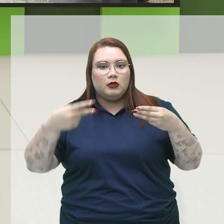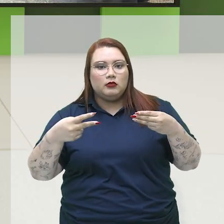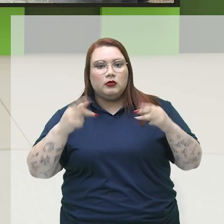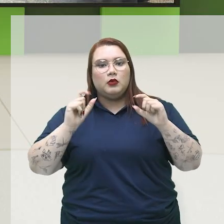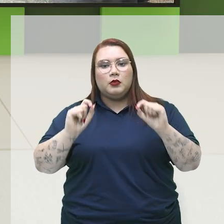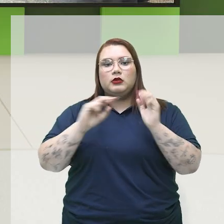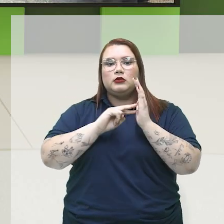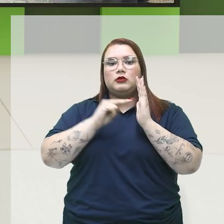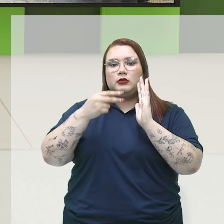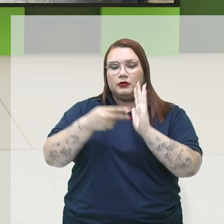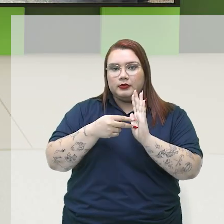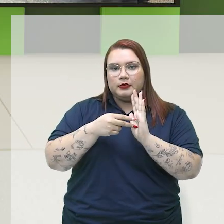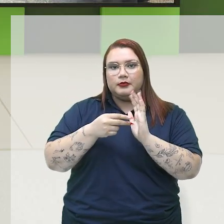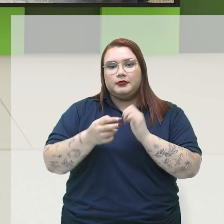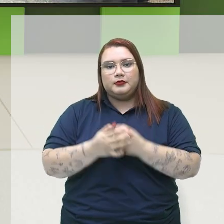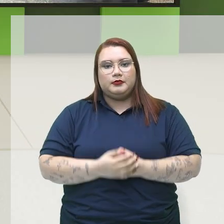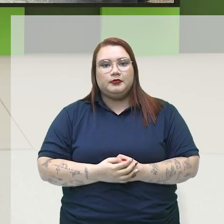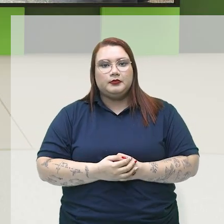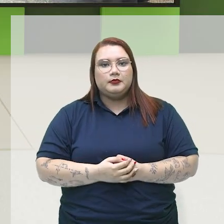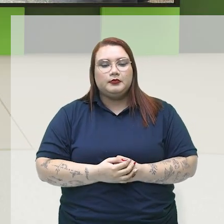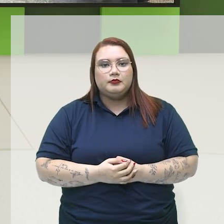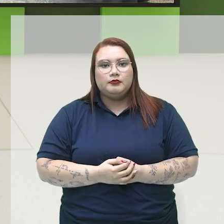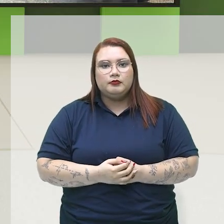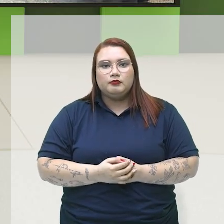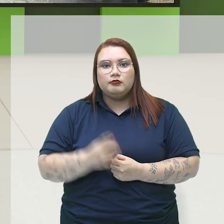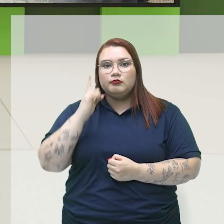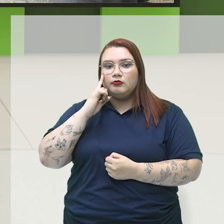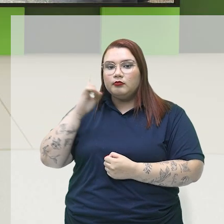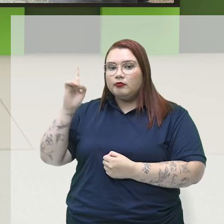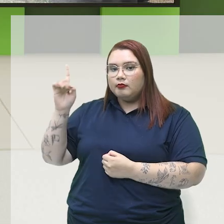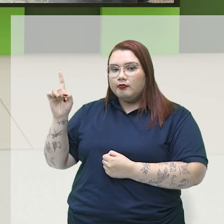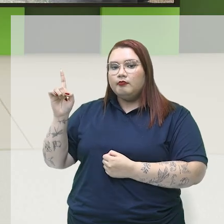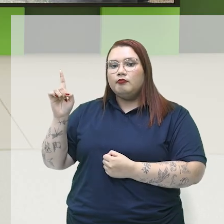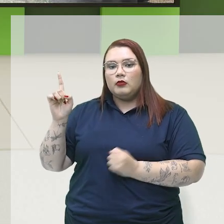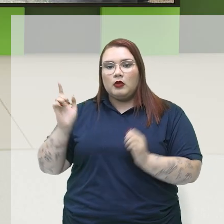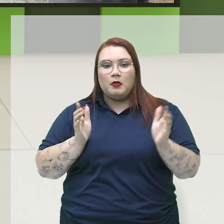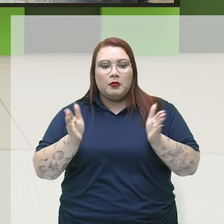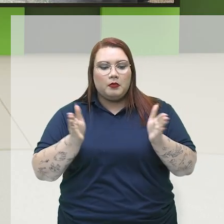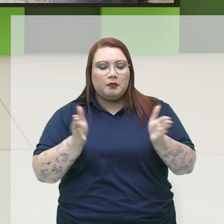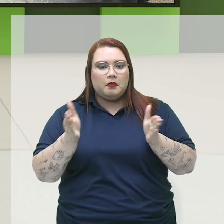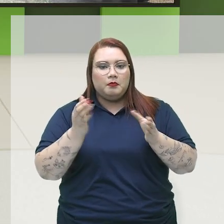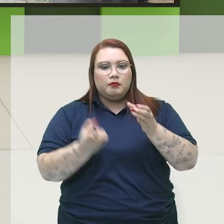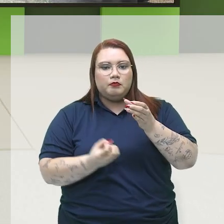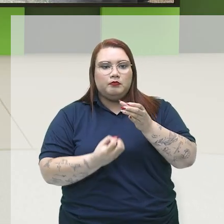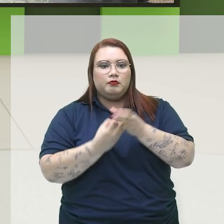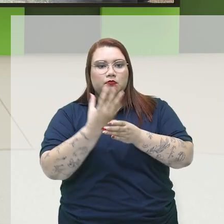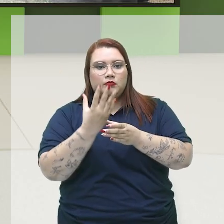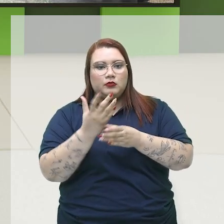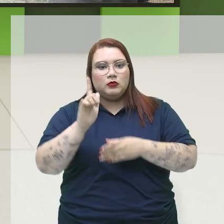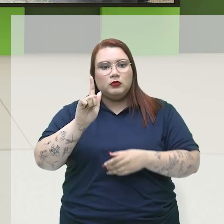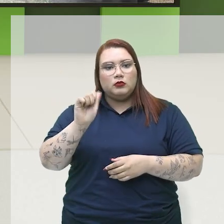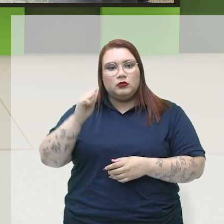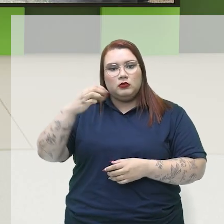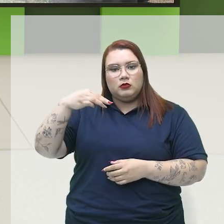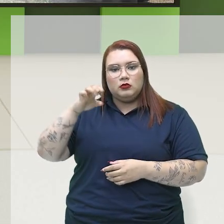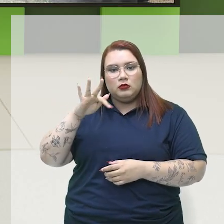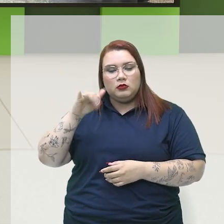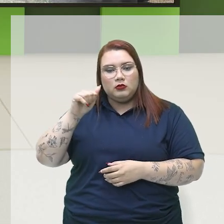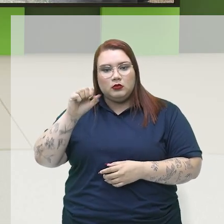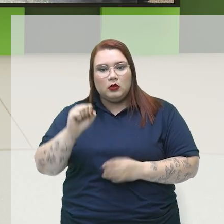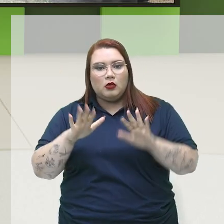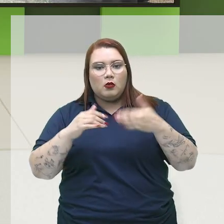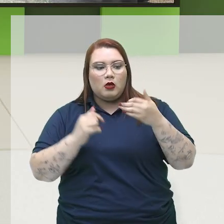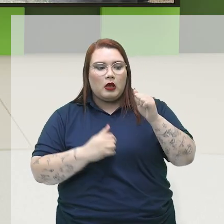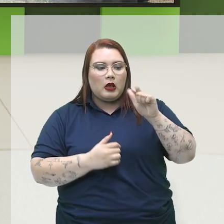Mendel. Então, o que é a segunda lei de Mendel, ou também conhecida como a lei da segregação independente? Durante aqui, ó, a formação